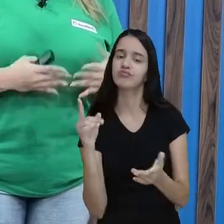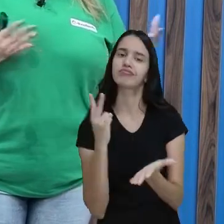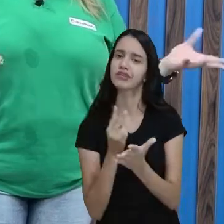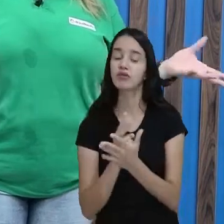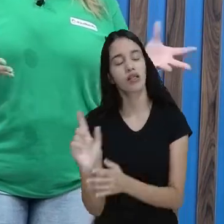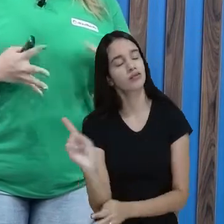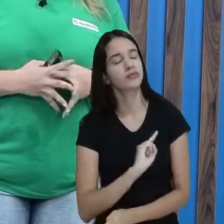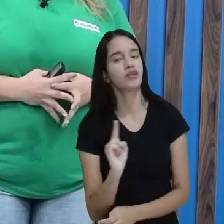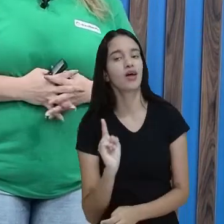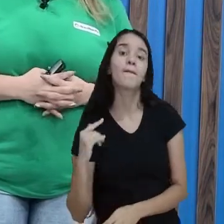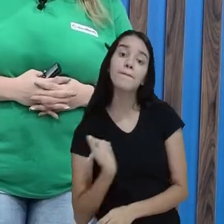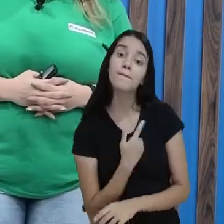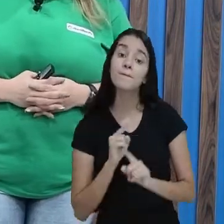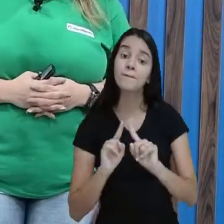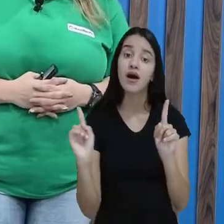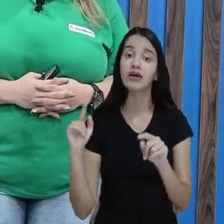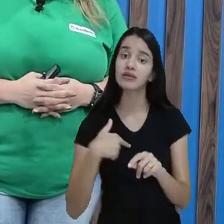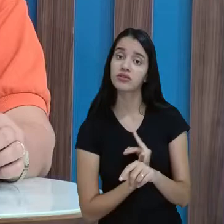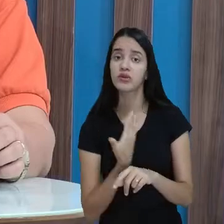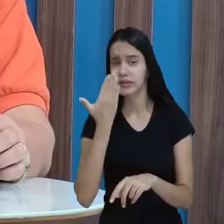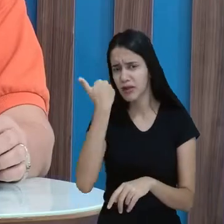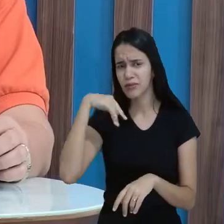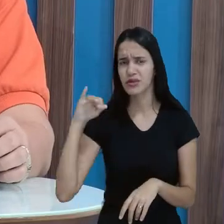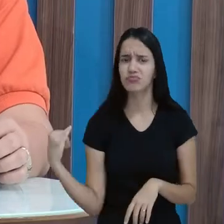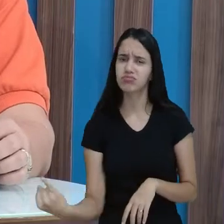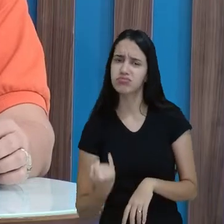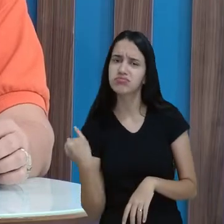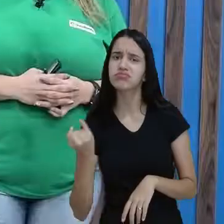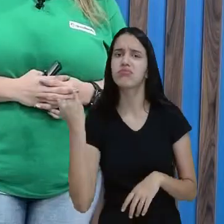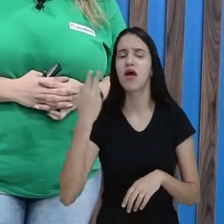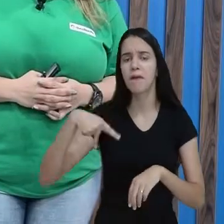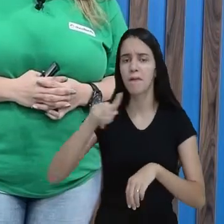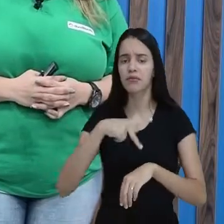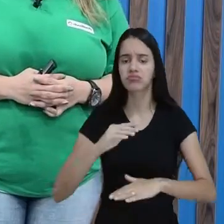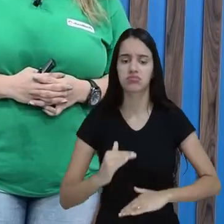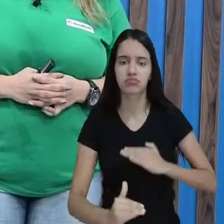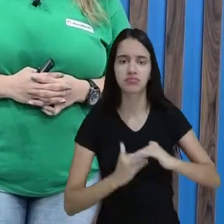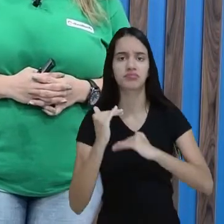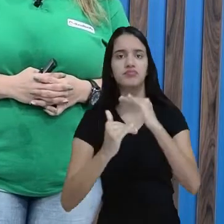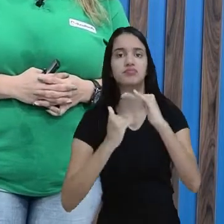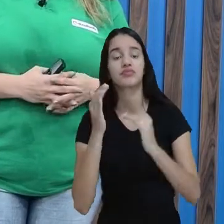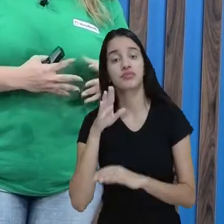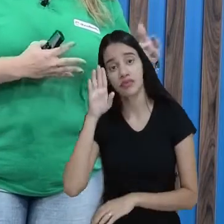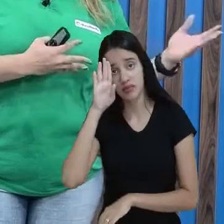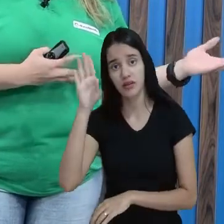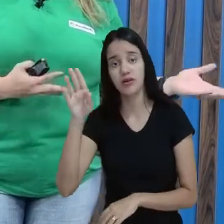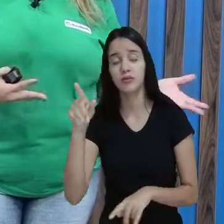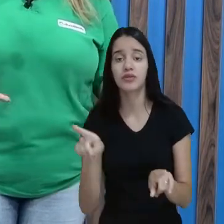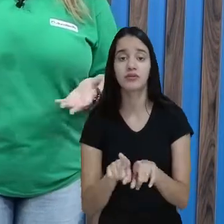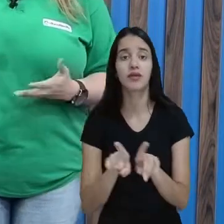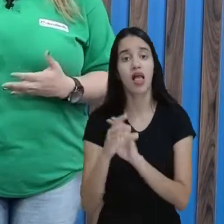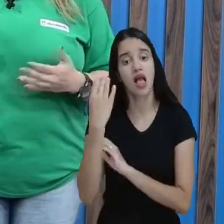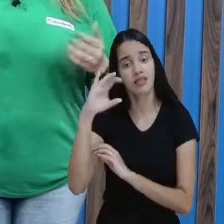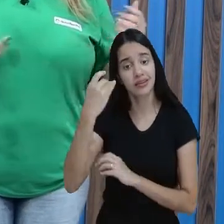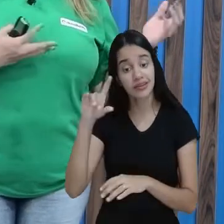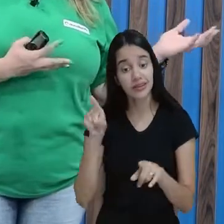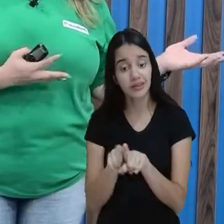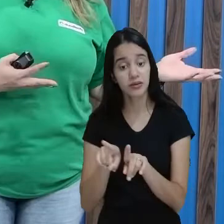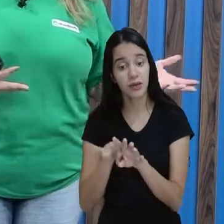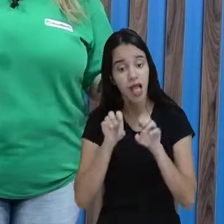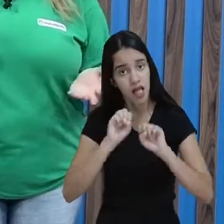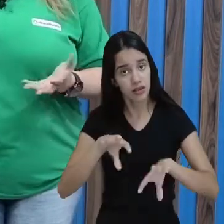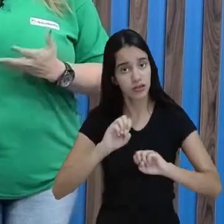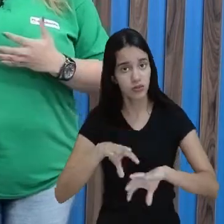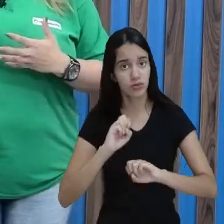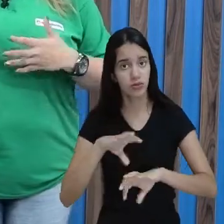nem sempre, mas a gente sabe o quanto é importante para um país crescer, né? Principalmente essa parte de ciência e educação.